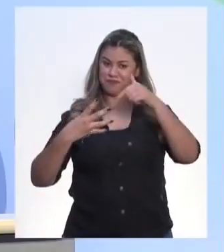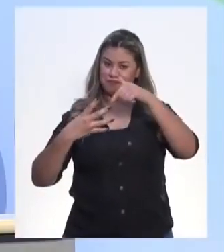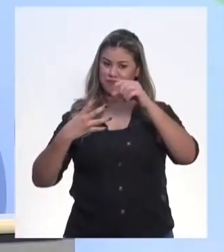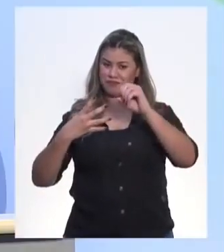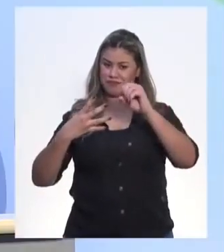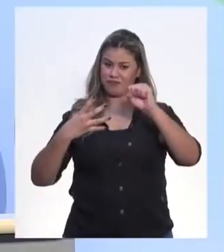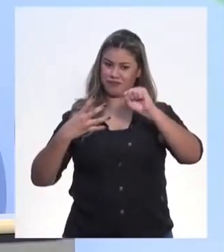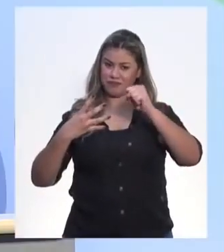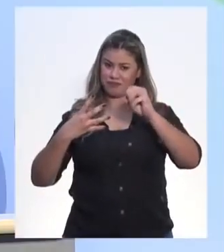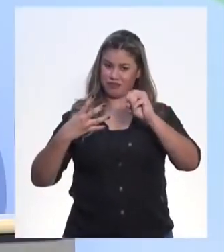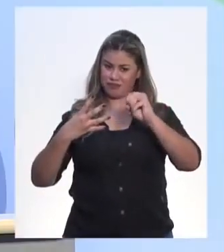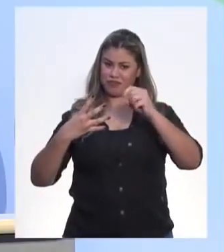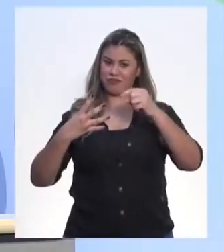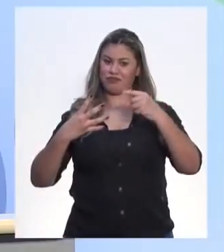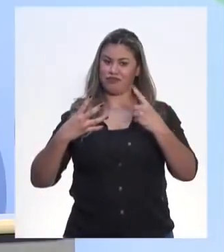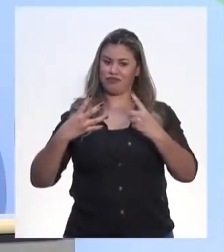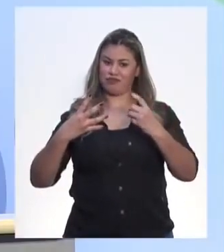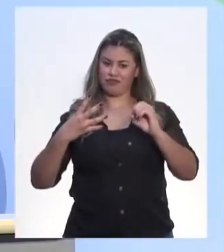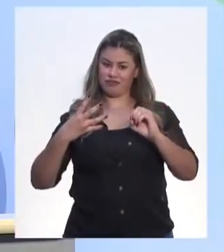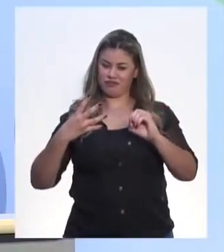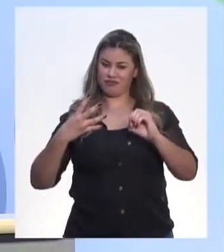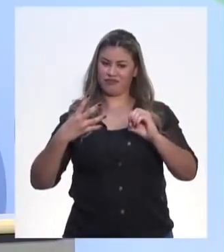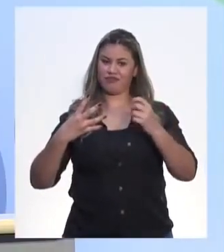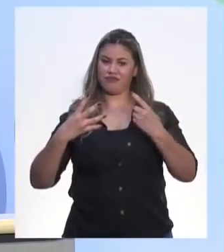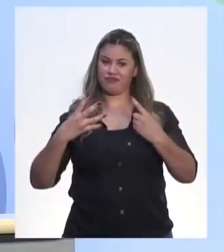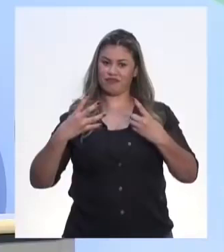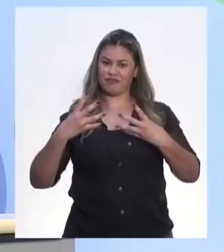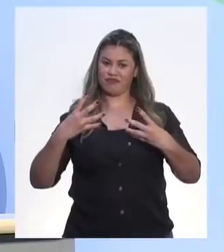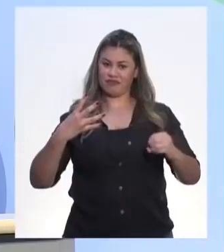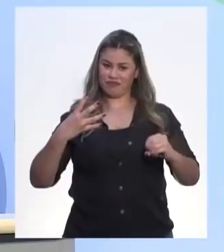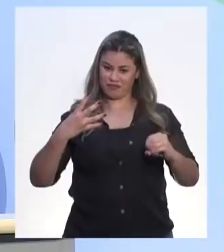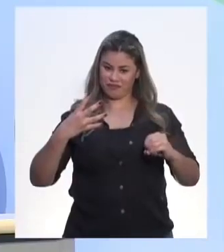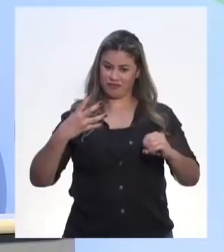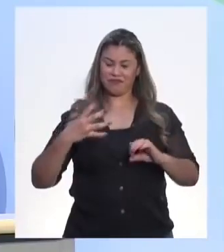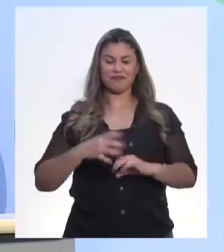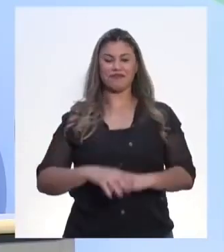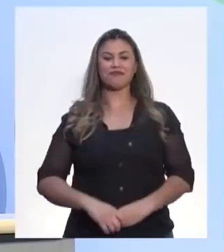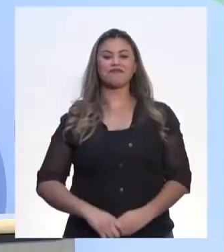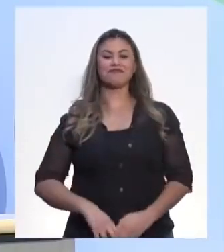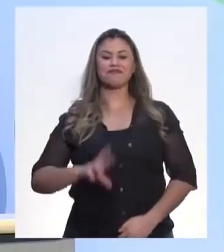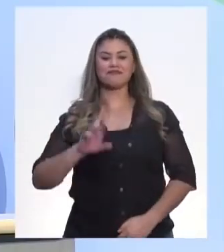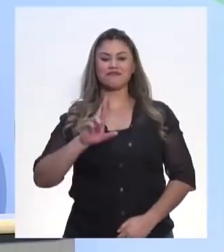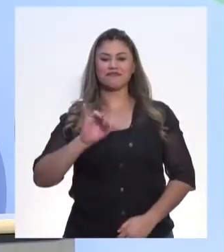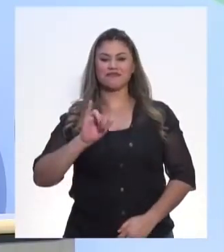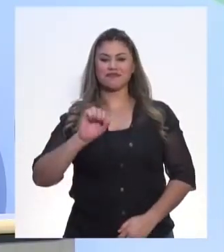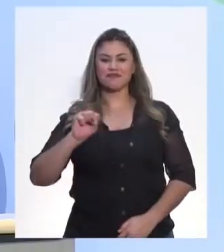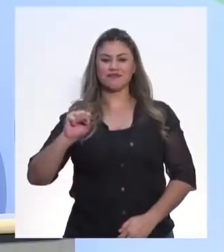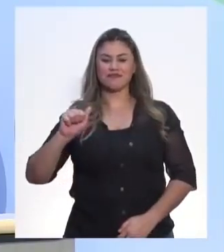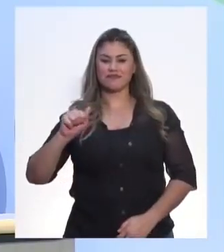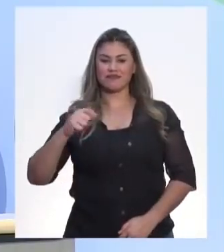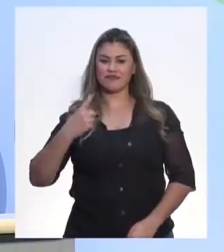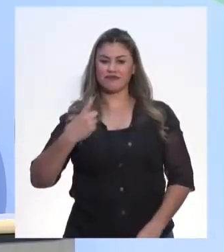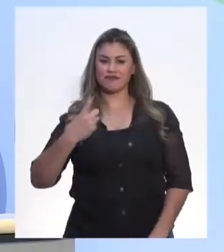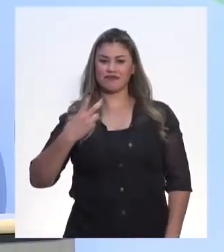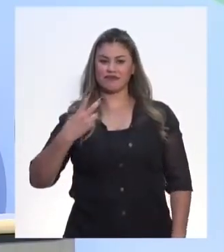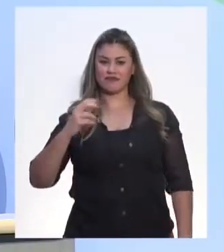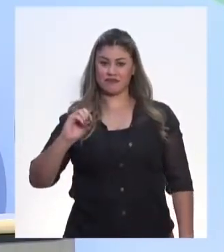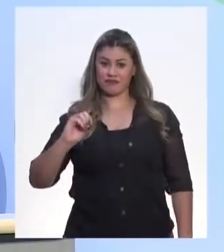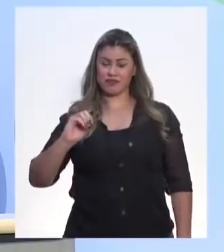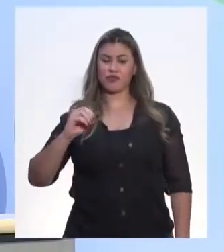70, 80, 120 e 140. Achei interessante a resposta da Raíssa. 120. Por